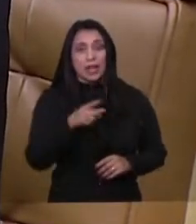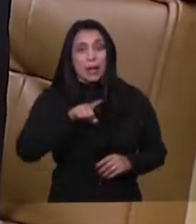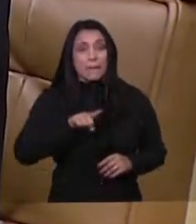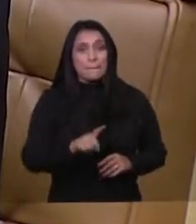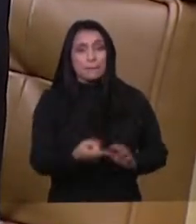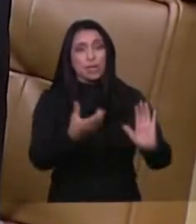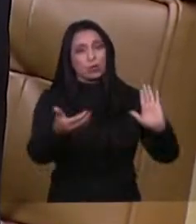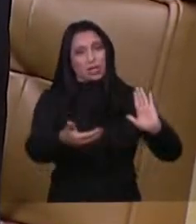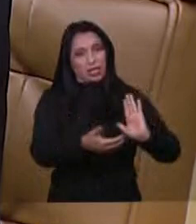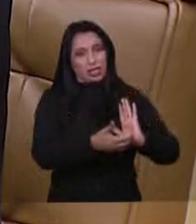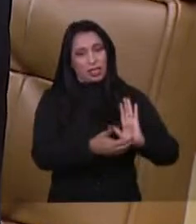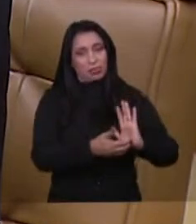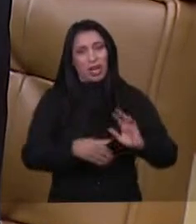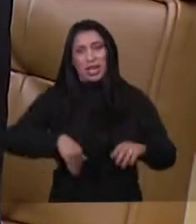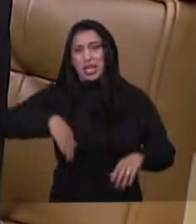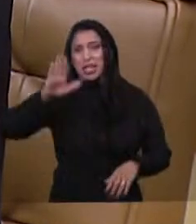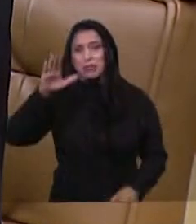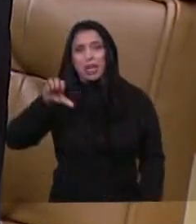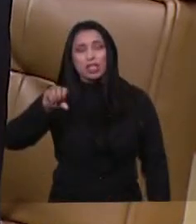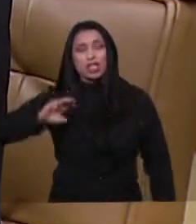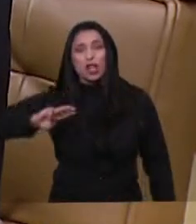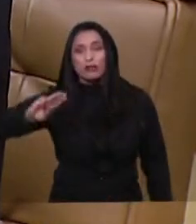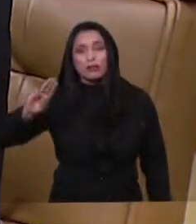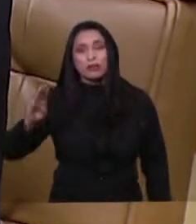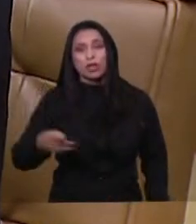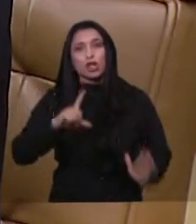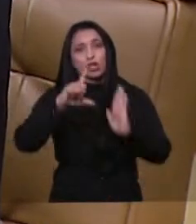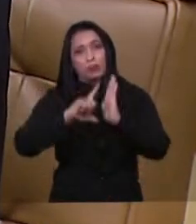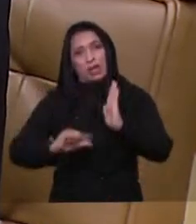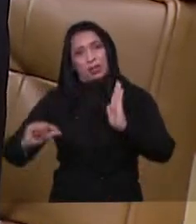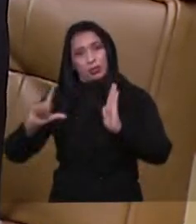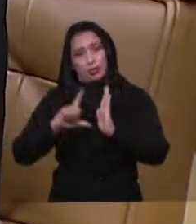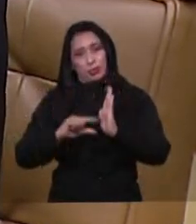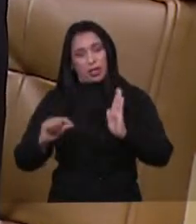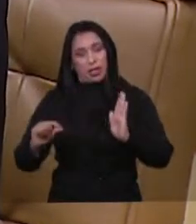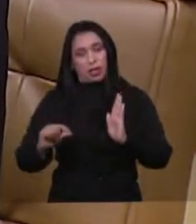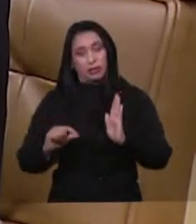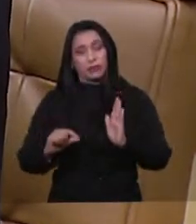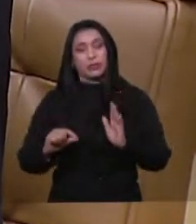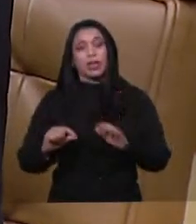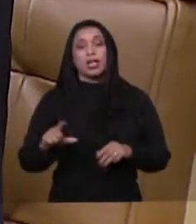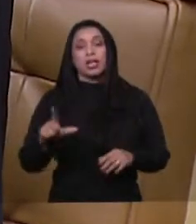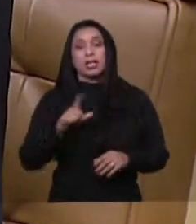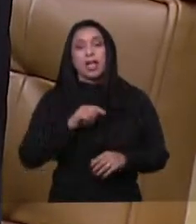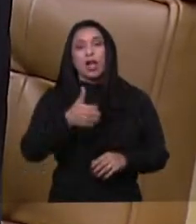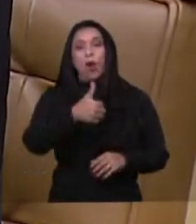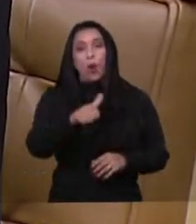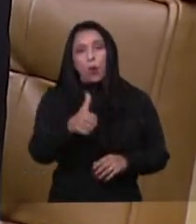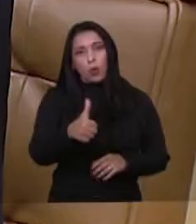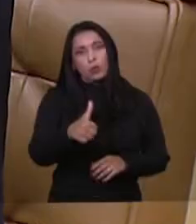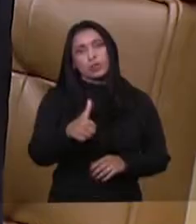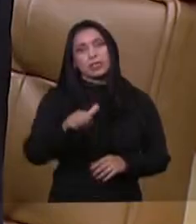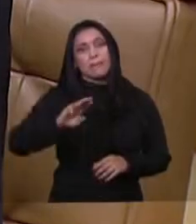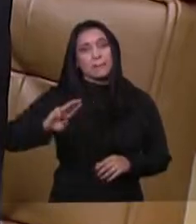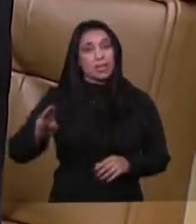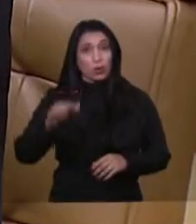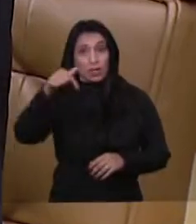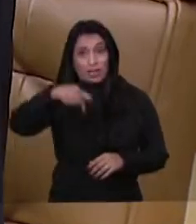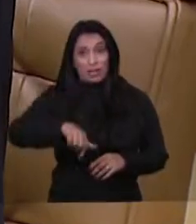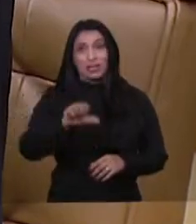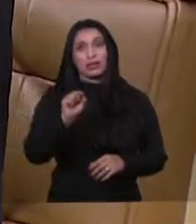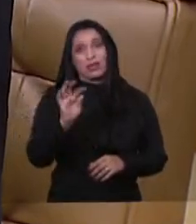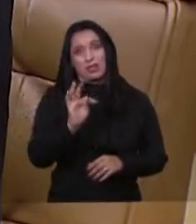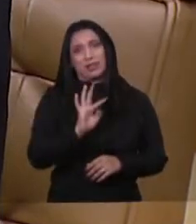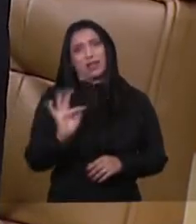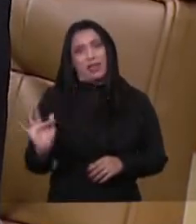Câmara dos Deputados e mais 9 milhões no Palácio do Planalto, além de cerca de 11 milhões nesse Supremo Tribunal Federal.